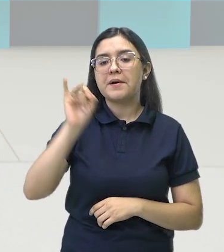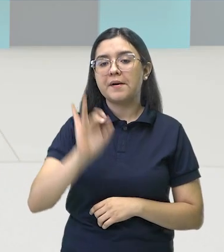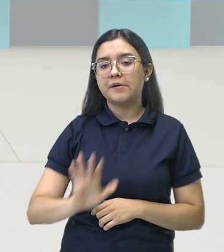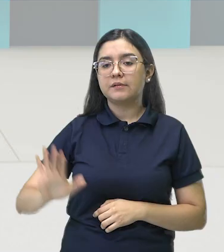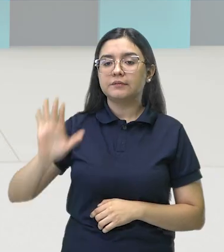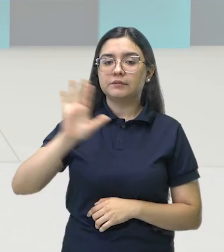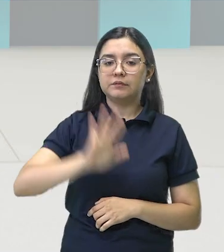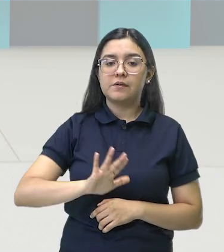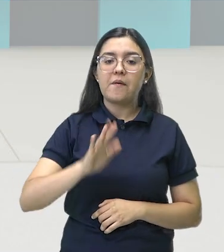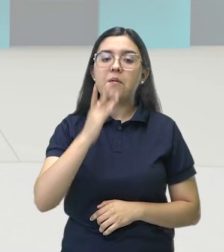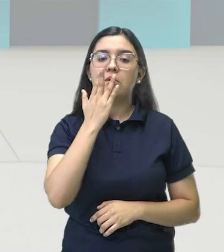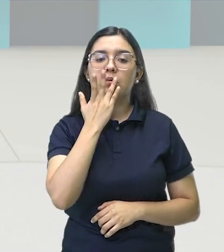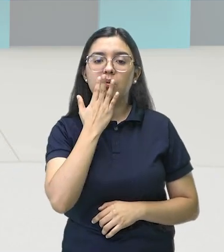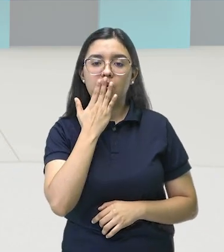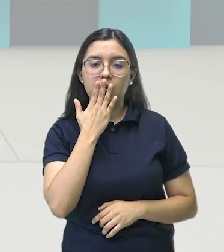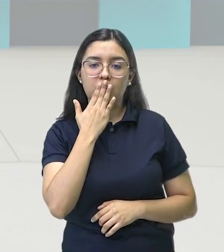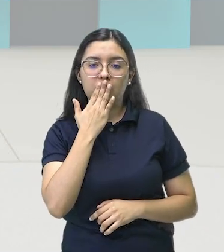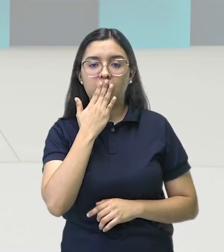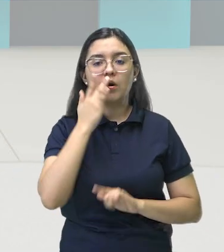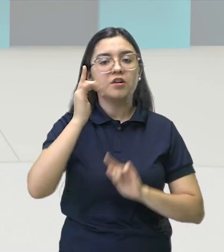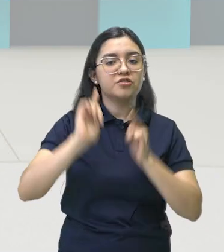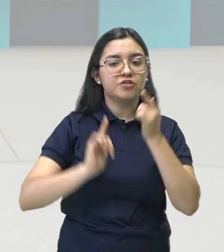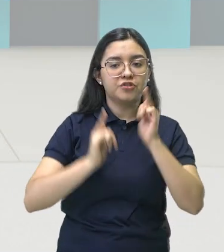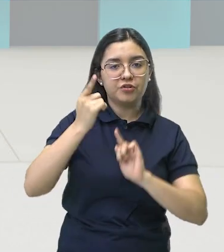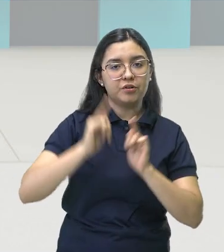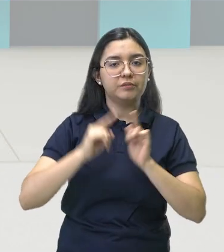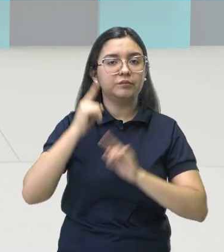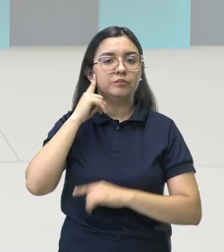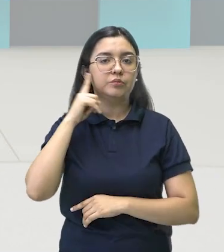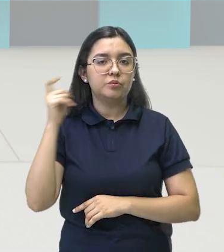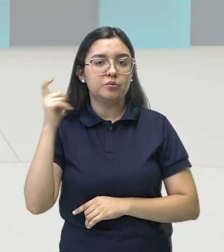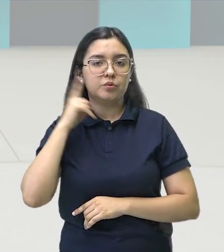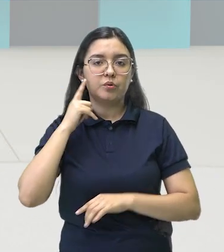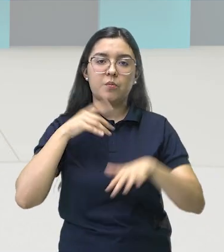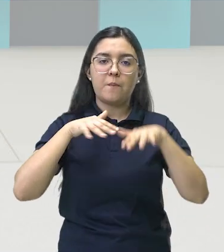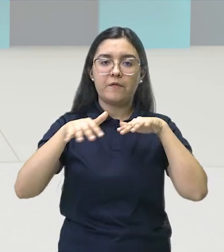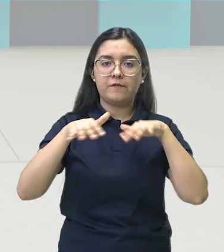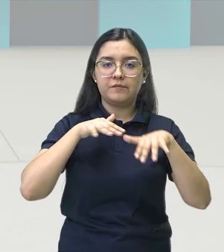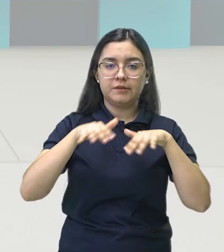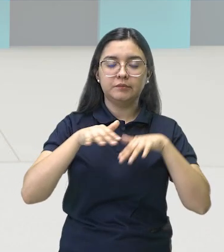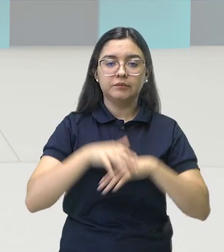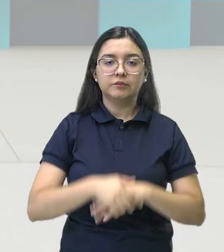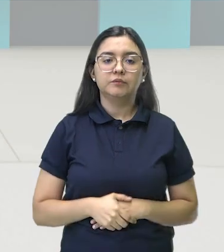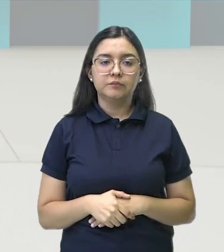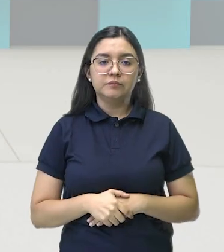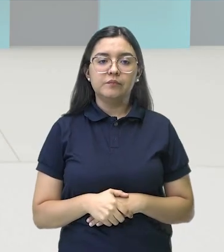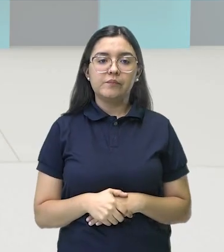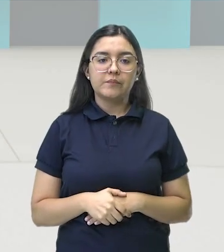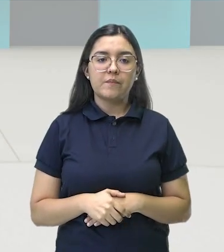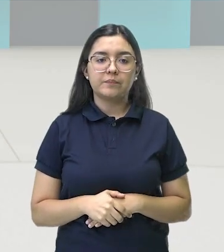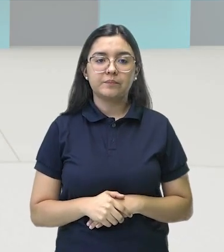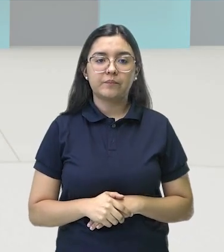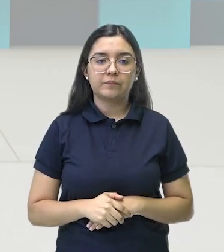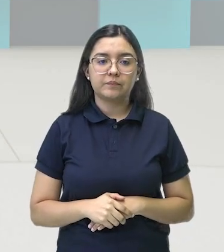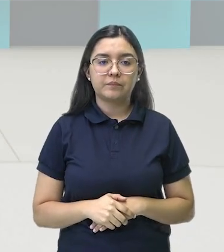à cor, a gestos, sons, movimentos. Aquilo em que